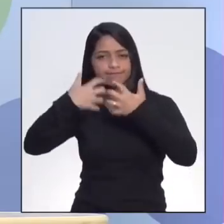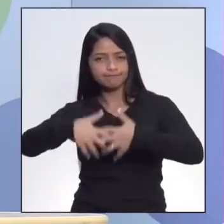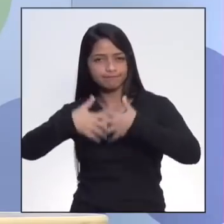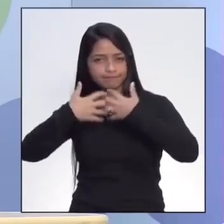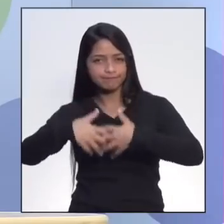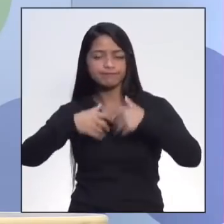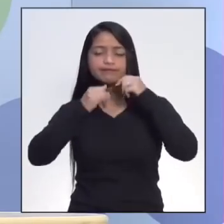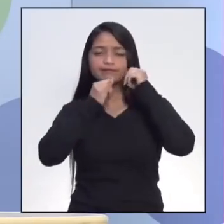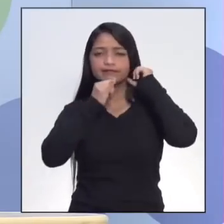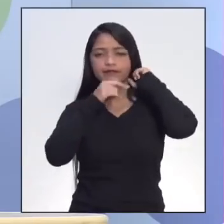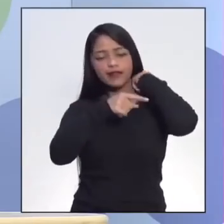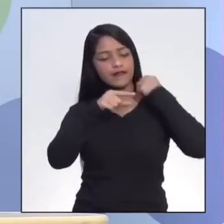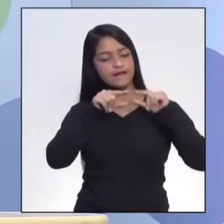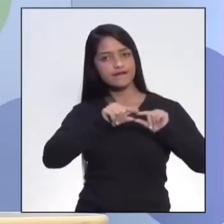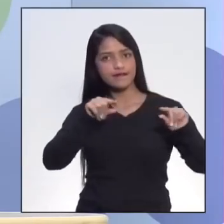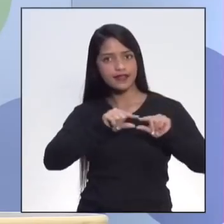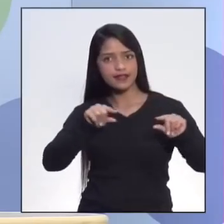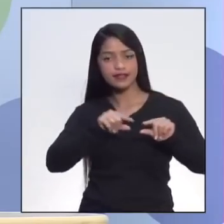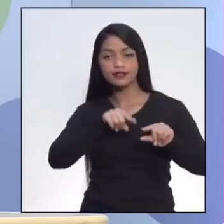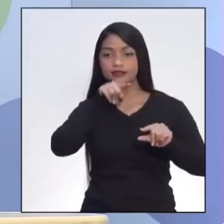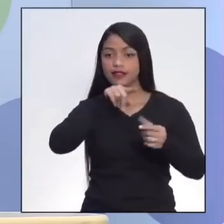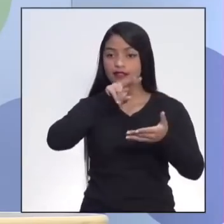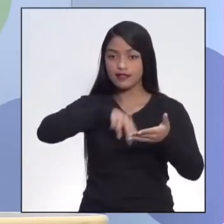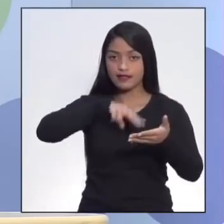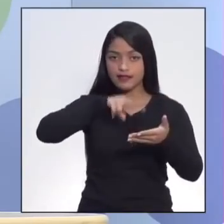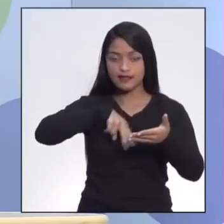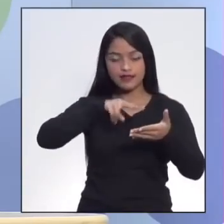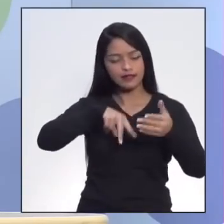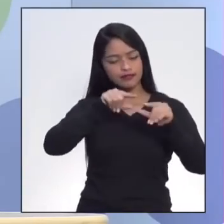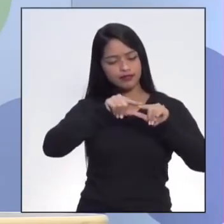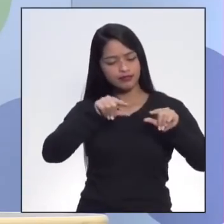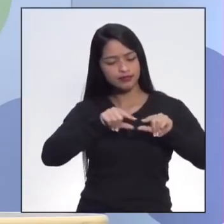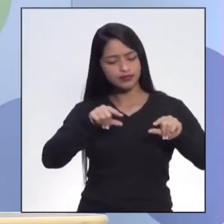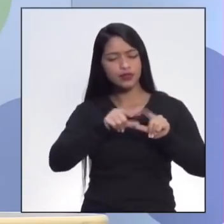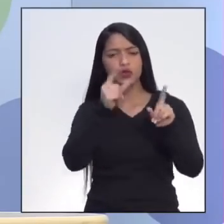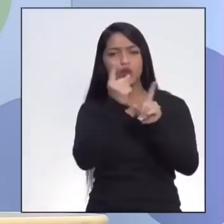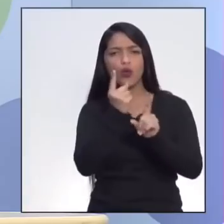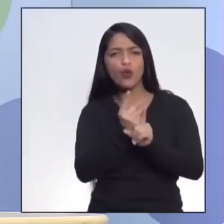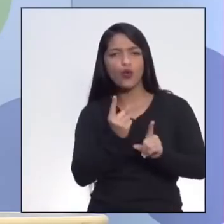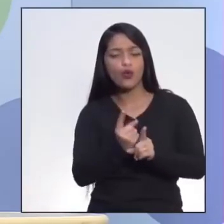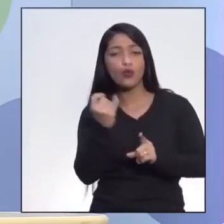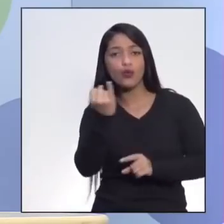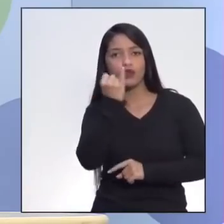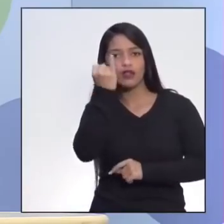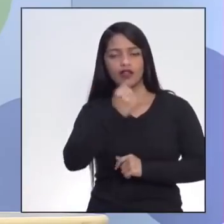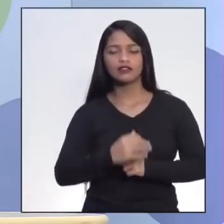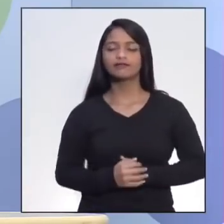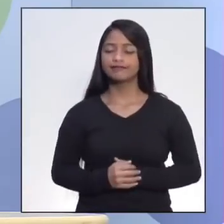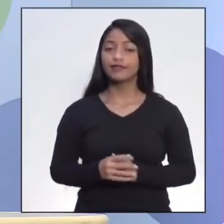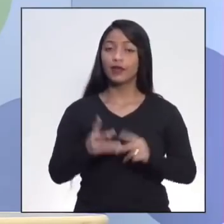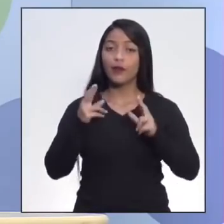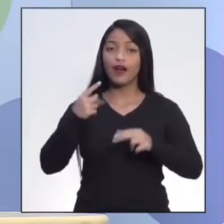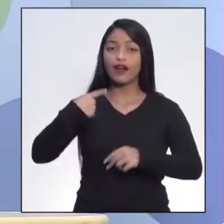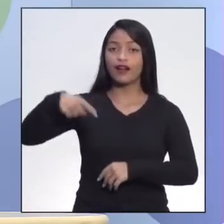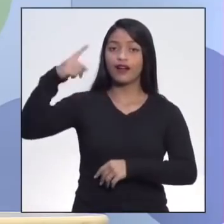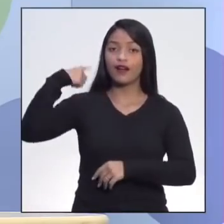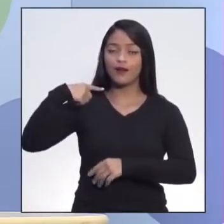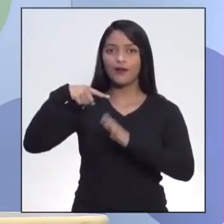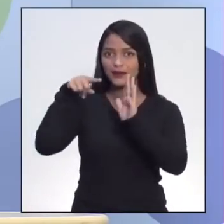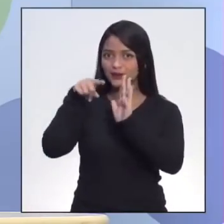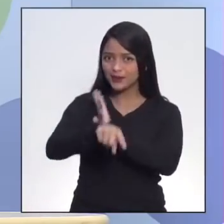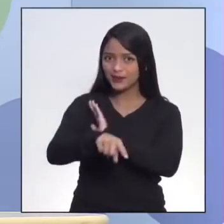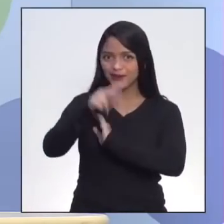do enunciado, ou extrair, no caso da questão, a parte importante. Que nem eles fizeram na questão anterior, tirar os